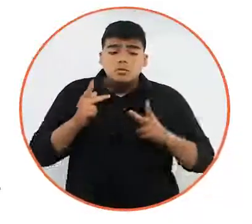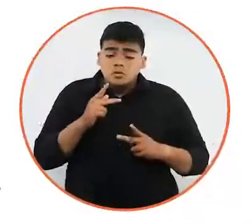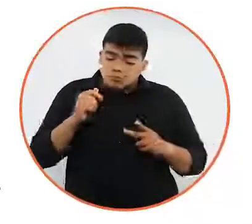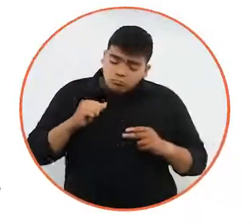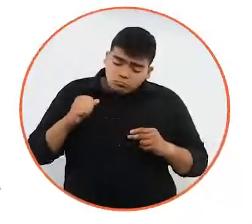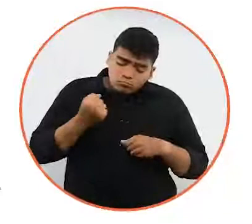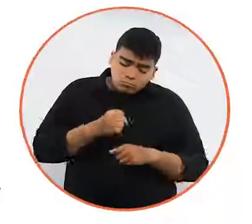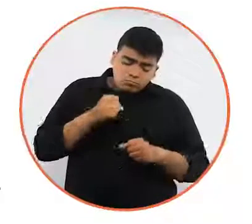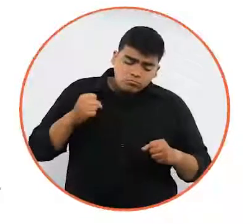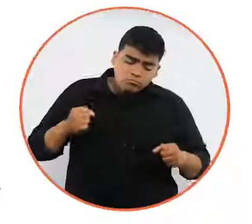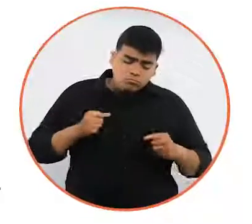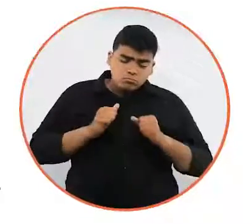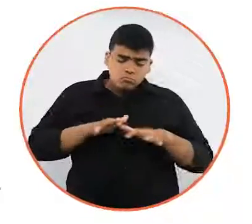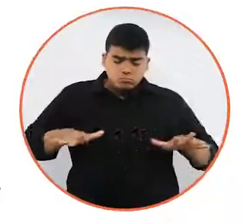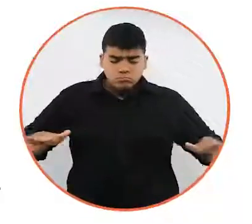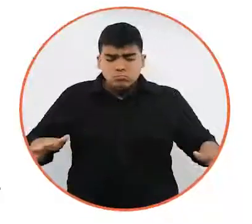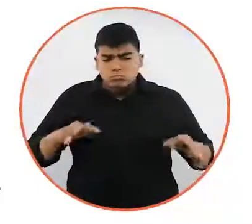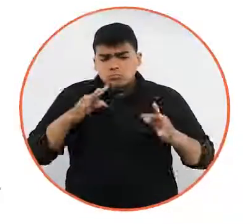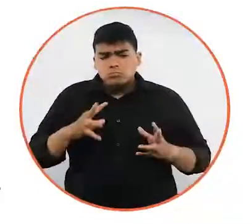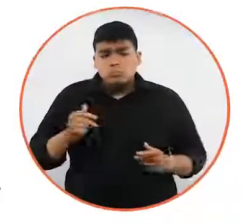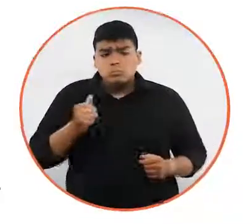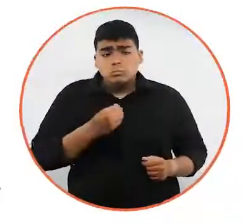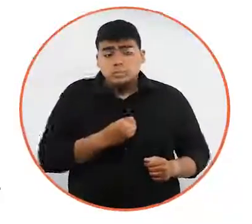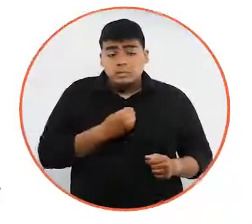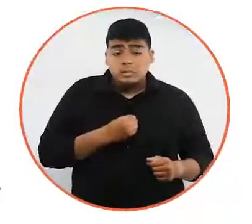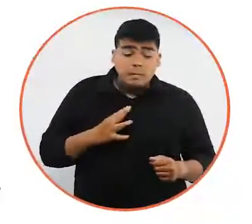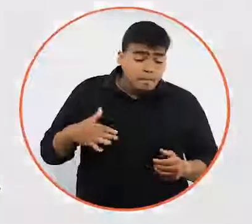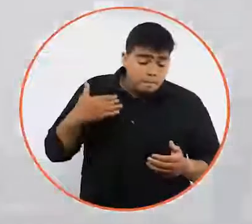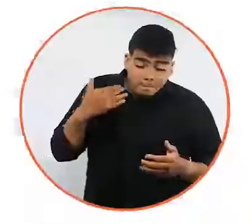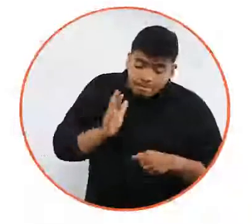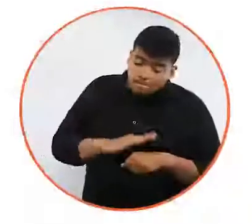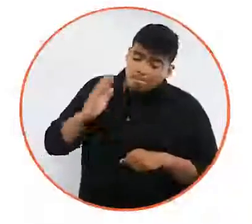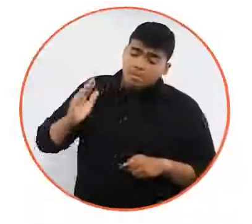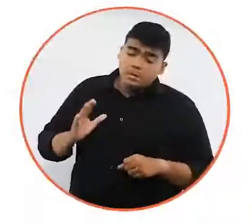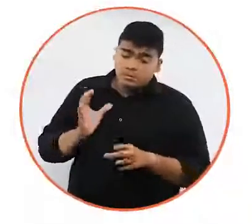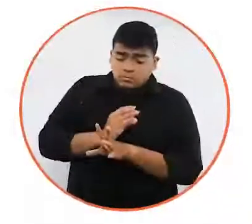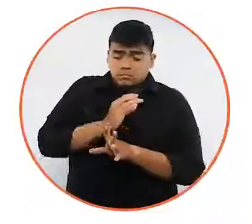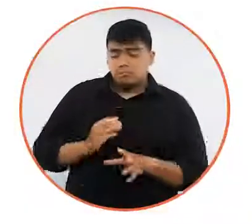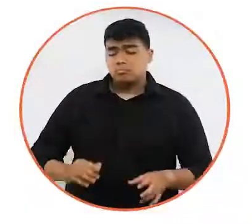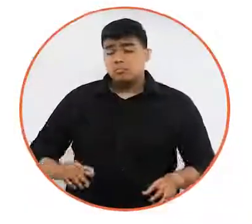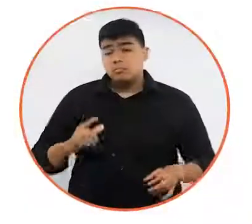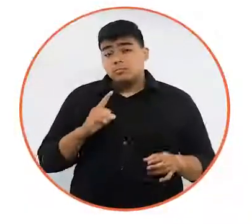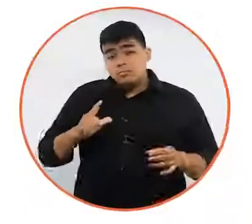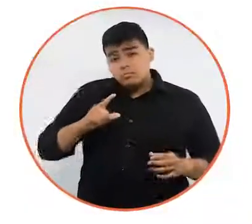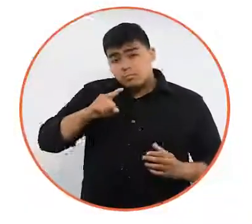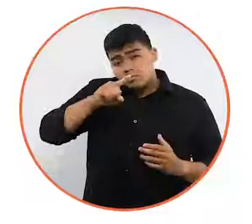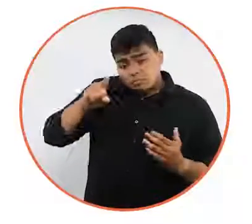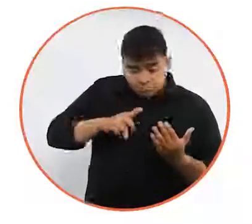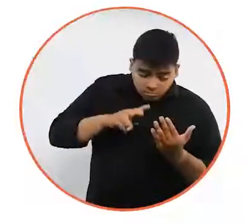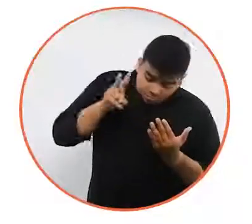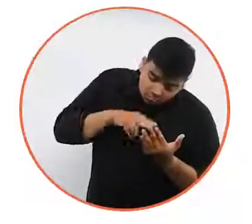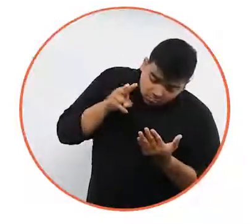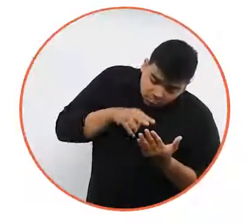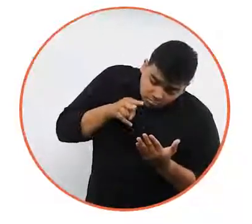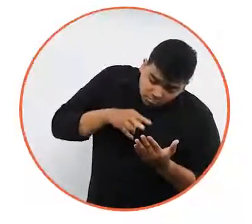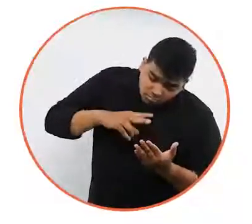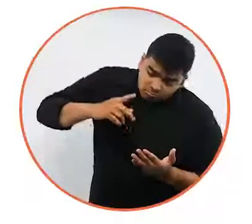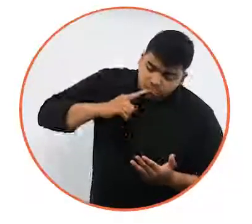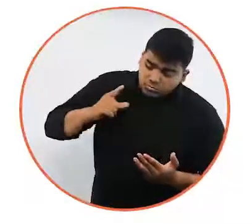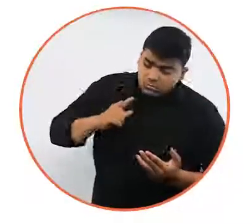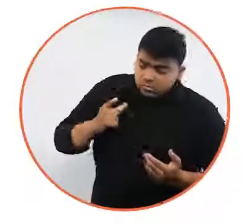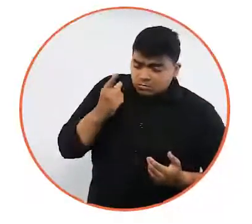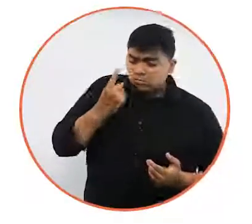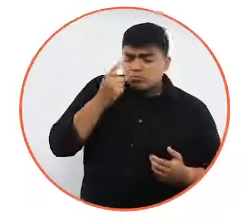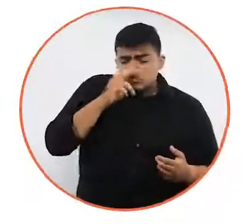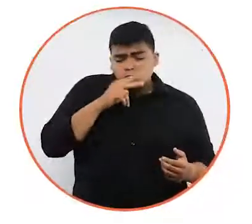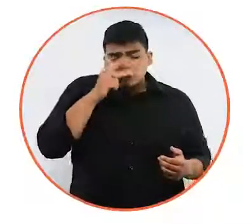varria tudo e a minha vida ficava cada vez mais cheia de tudo. Vocês devem ter percebido na leitura que há uma